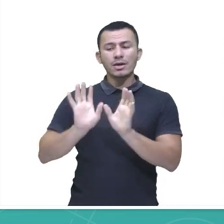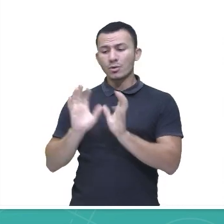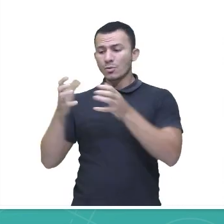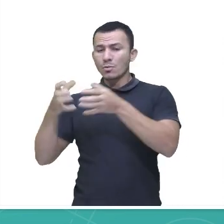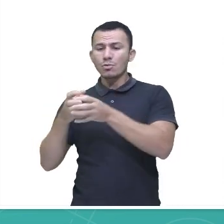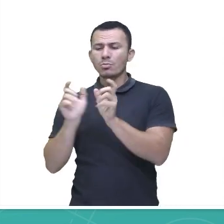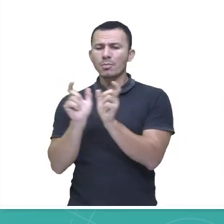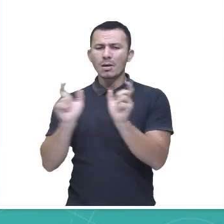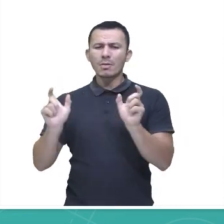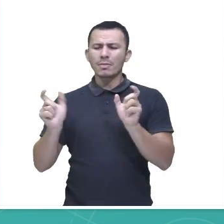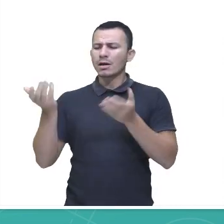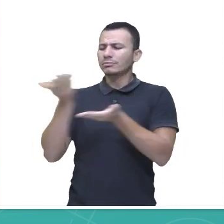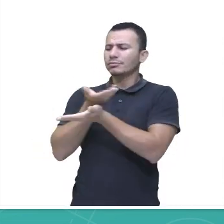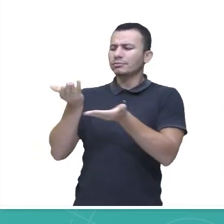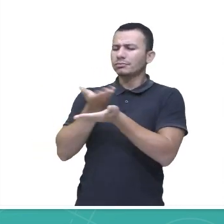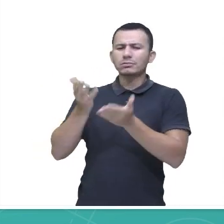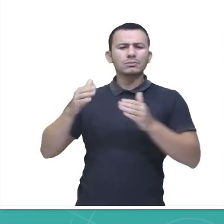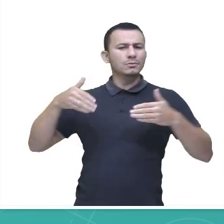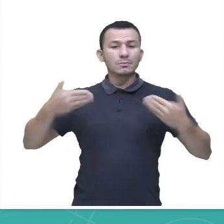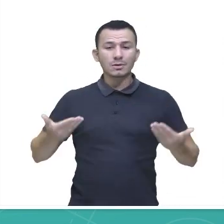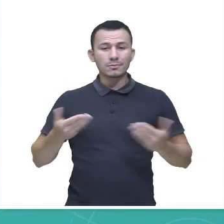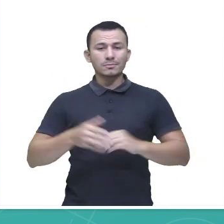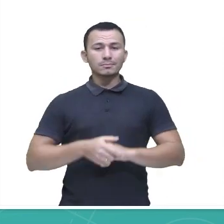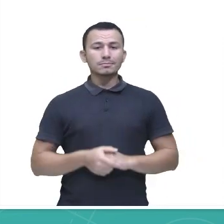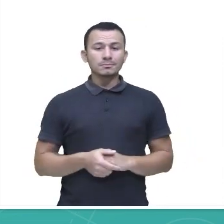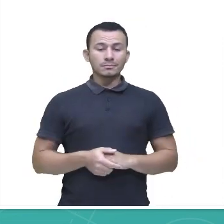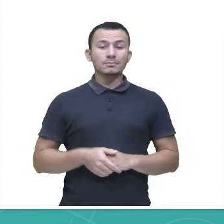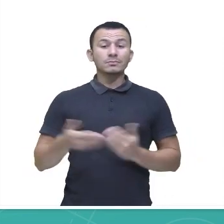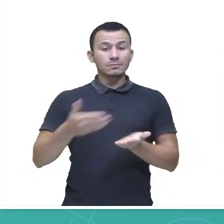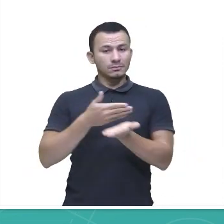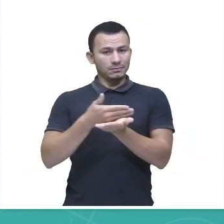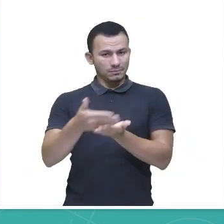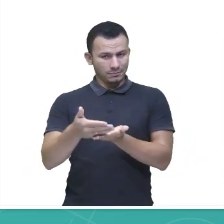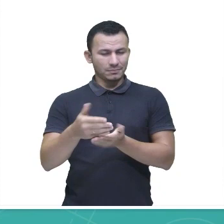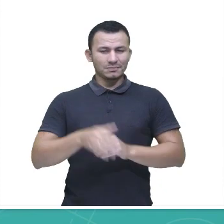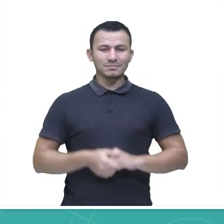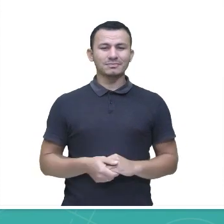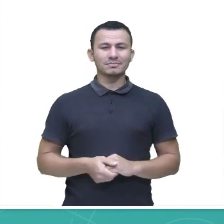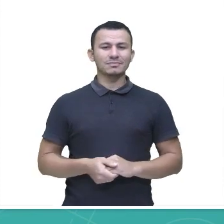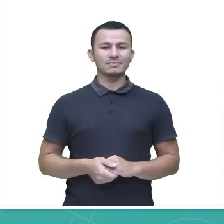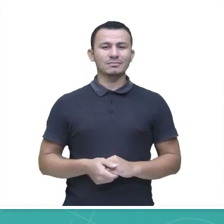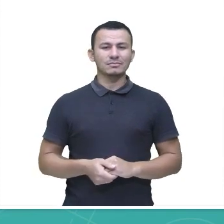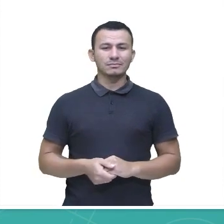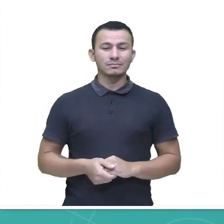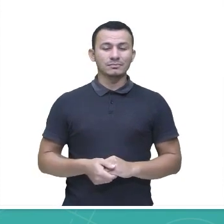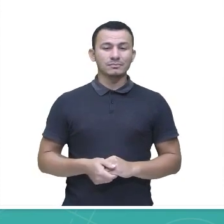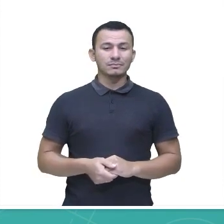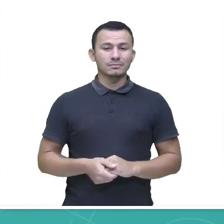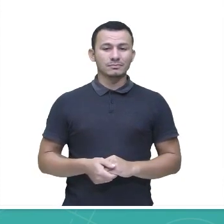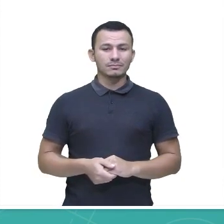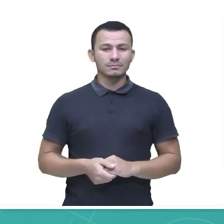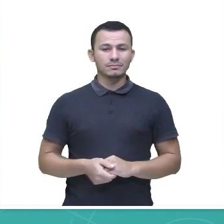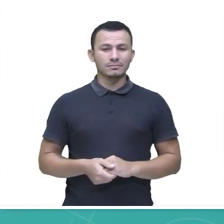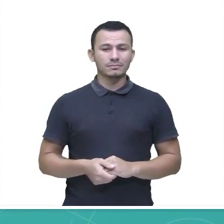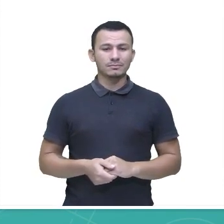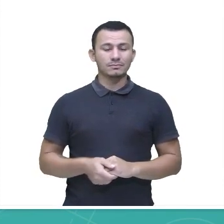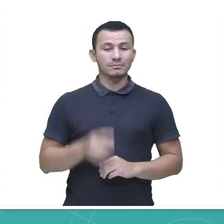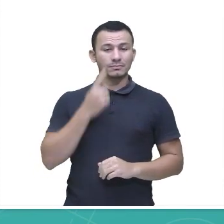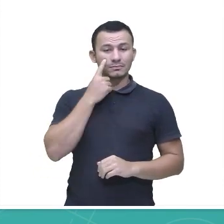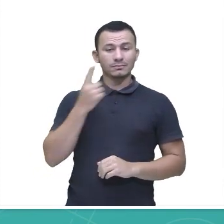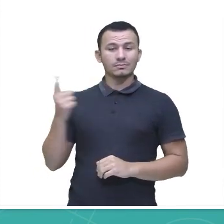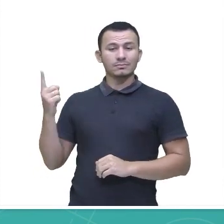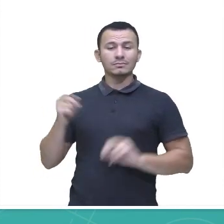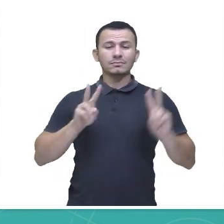estabelece com as outras classes de palavras. Então vamos começar? Vamos lá. Olha aí, então, nós temos, primeiro